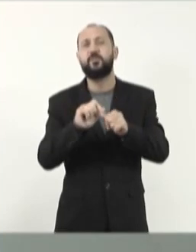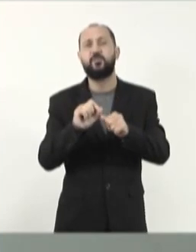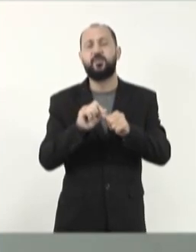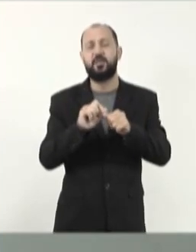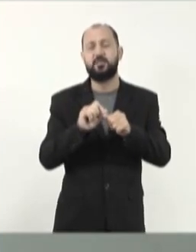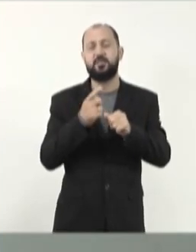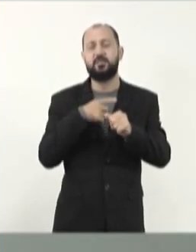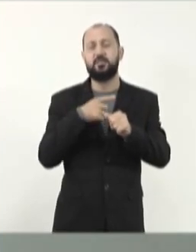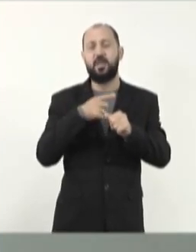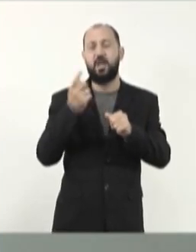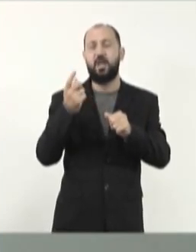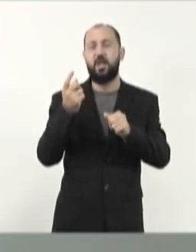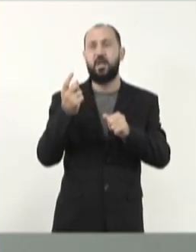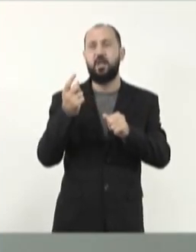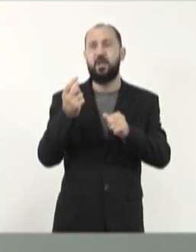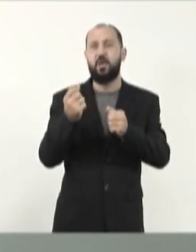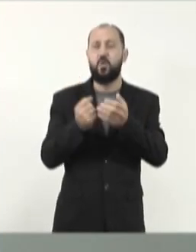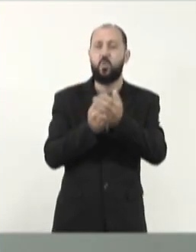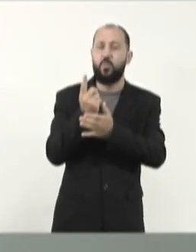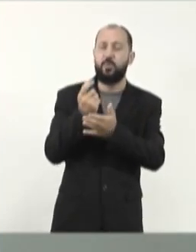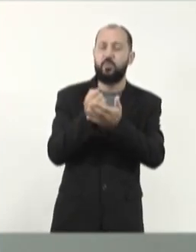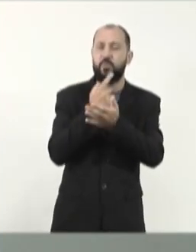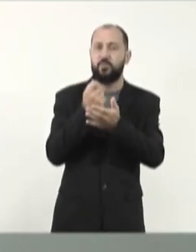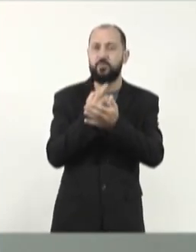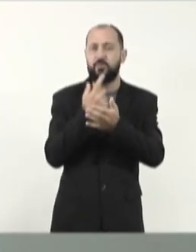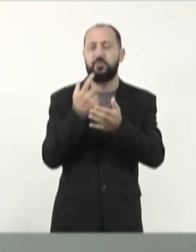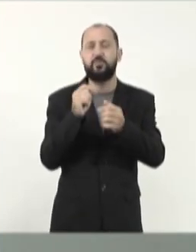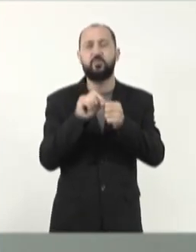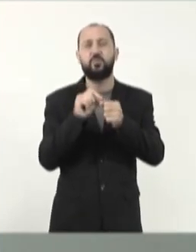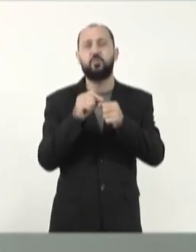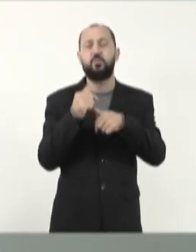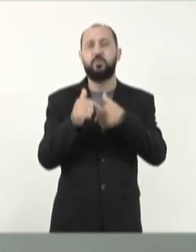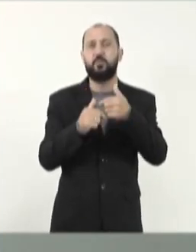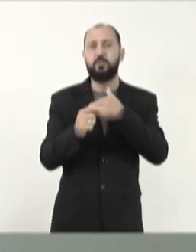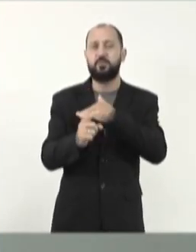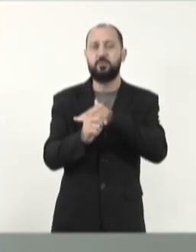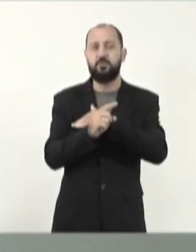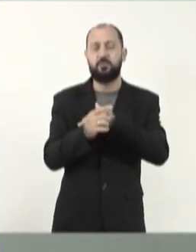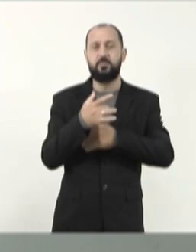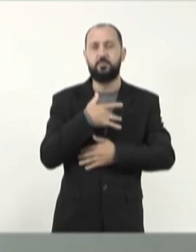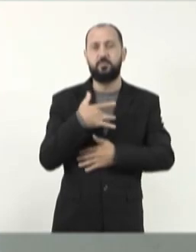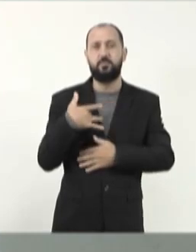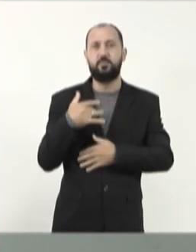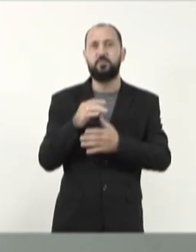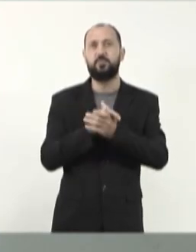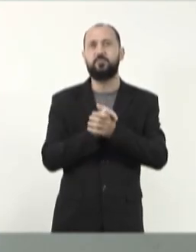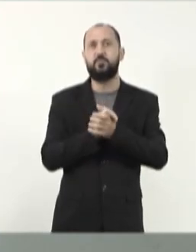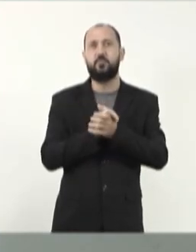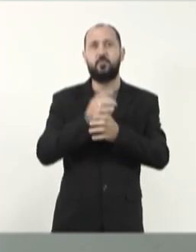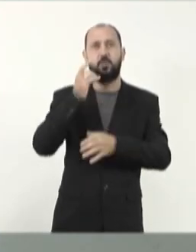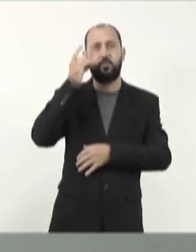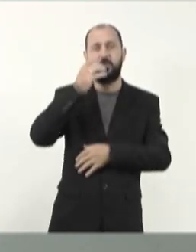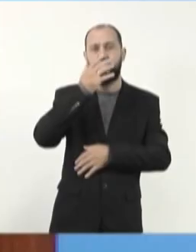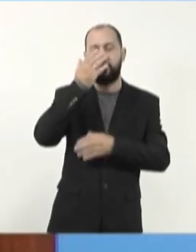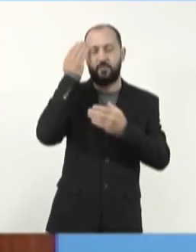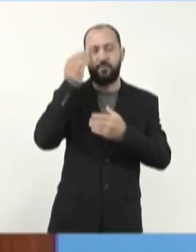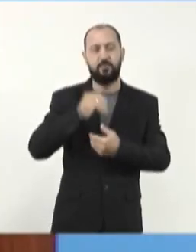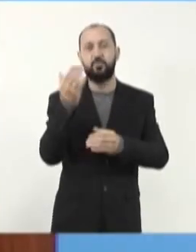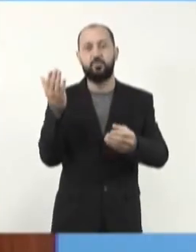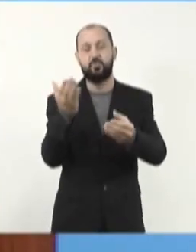a execução a compra desse medicamento, a execução de um serviço de saúde. Vamos ouvir então a fala do deputado Caravina.